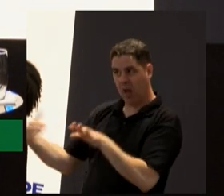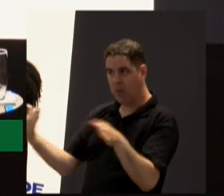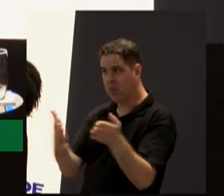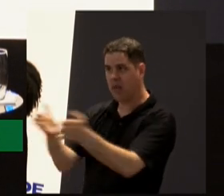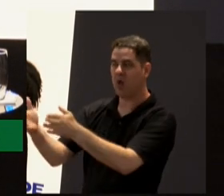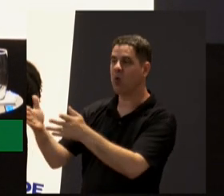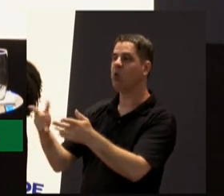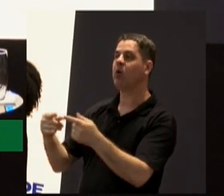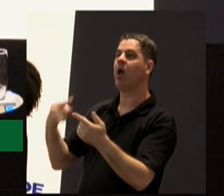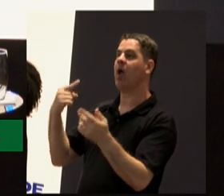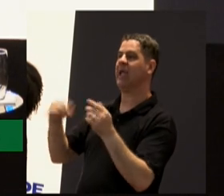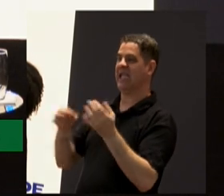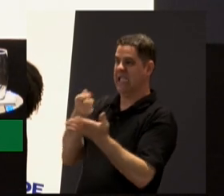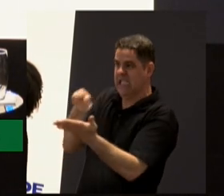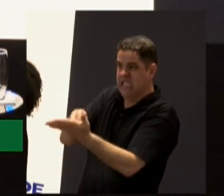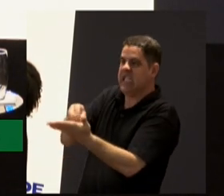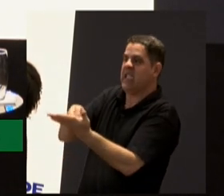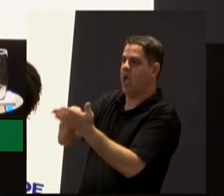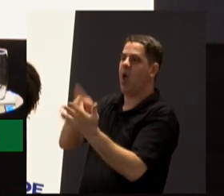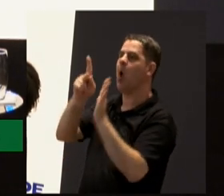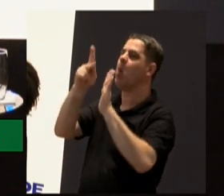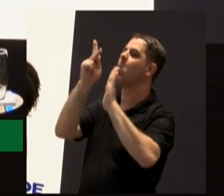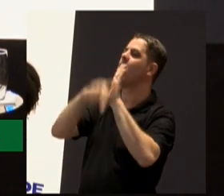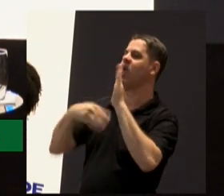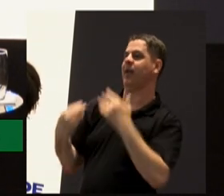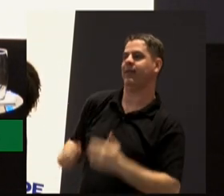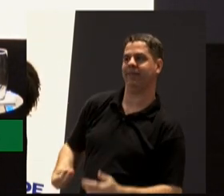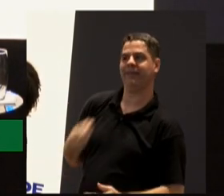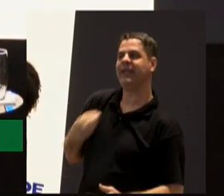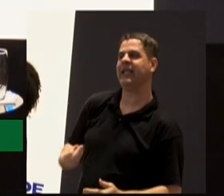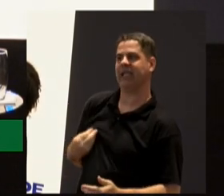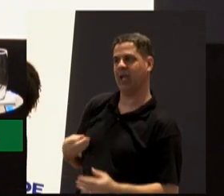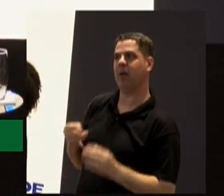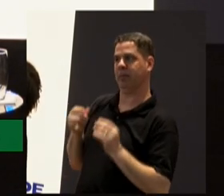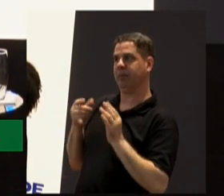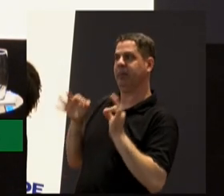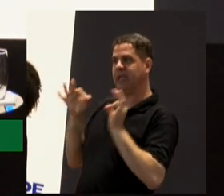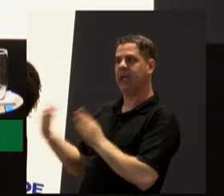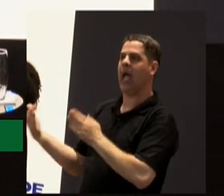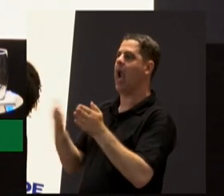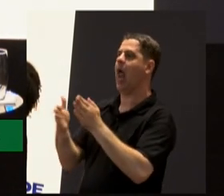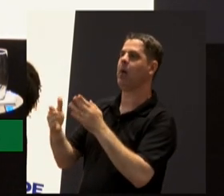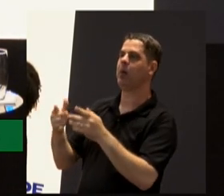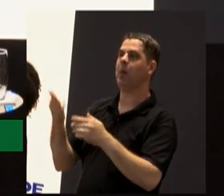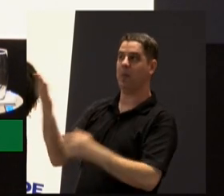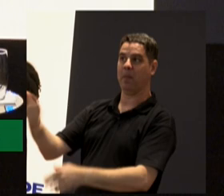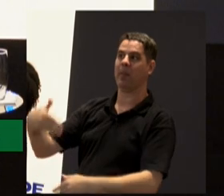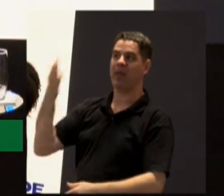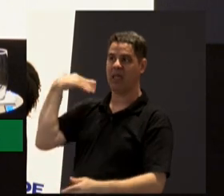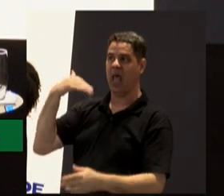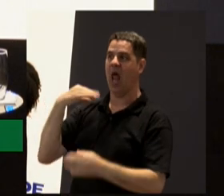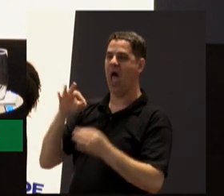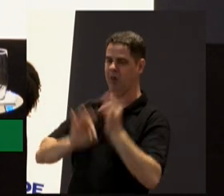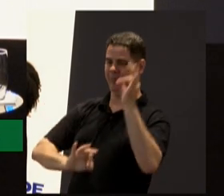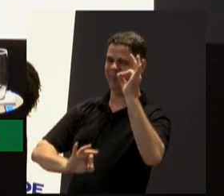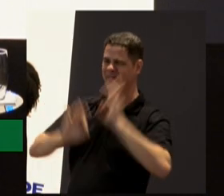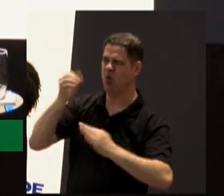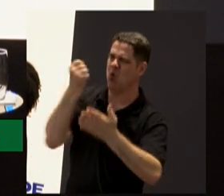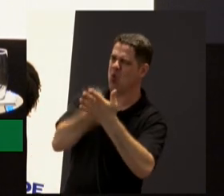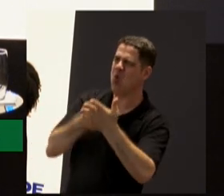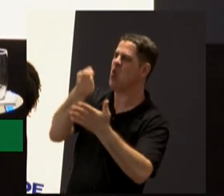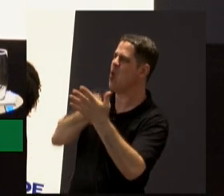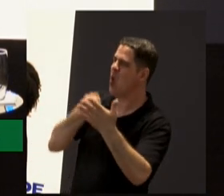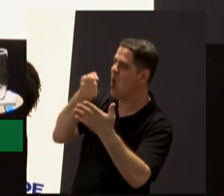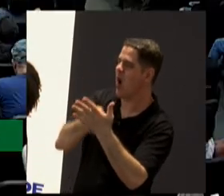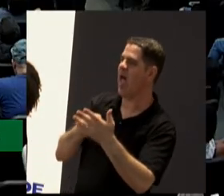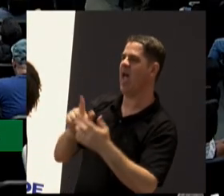no cumprimento rigoroso desse nosso projeto de vida. Porque teve dias, na preparação disso,